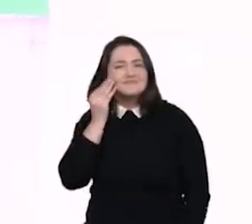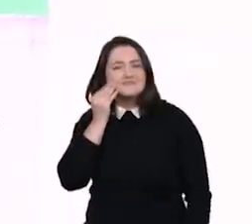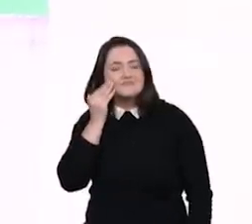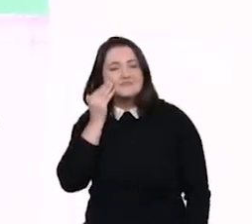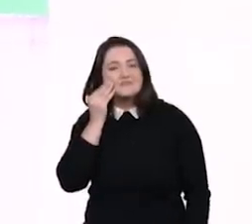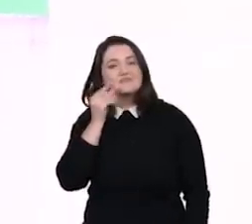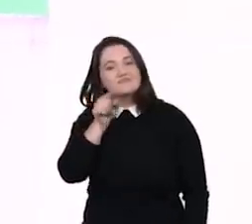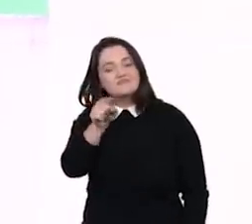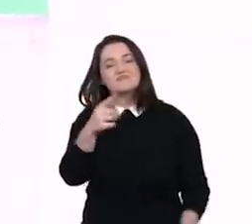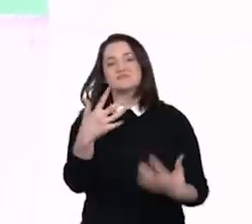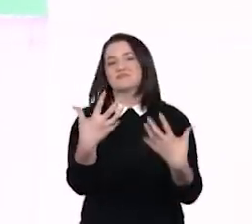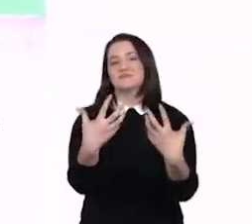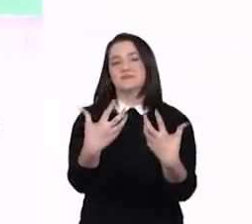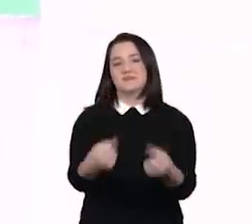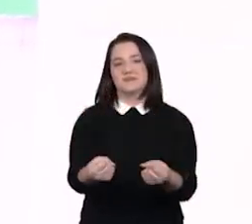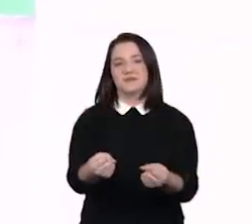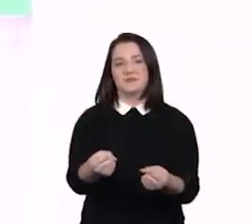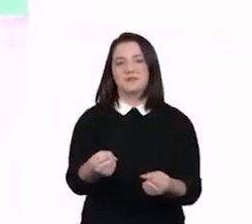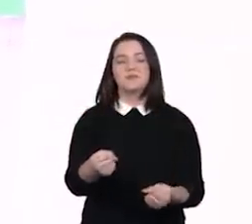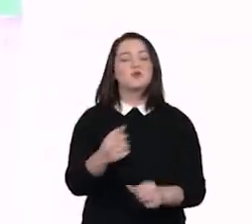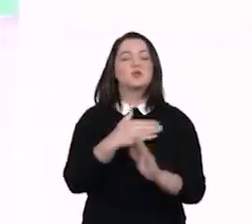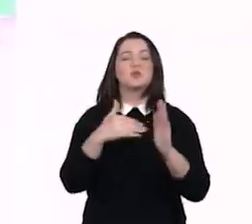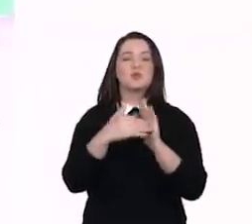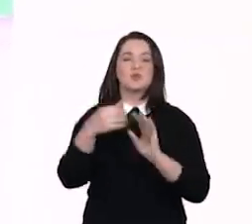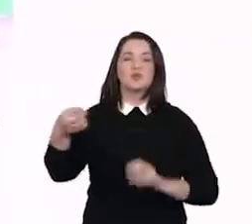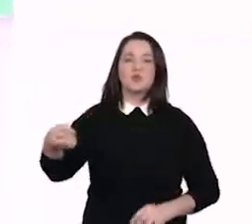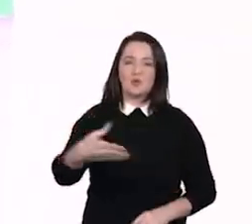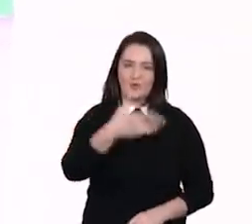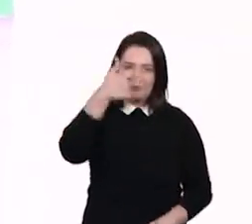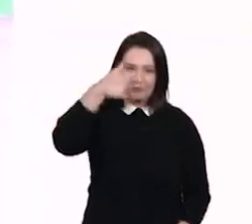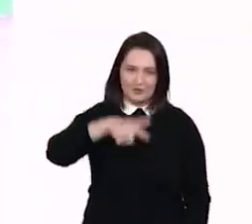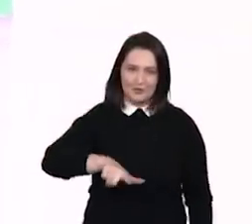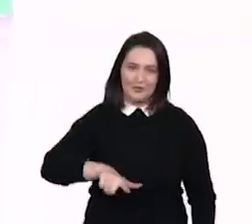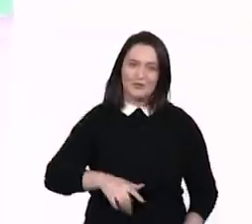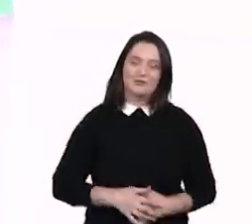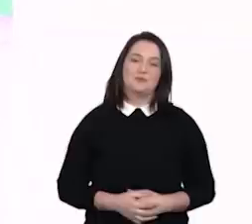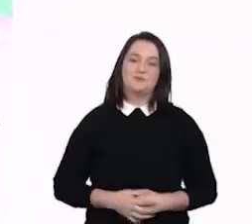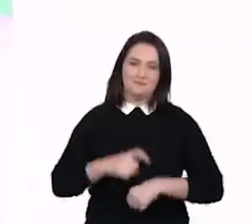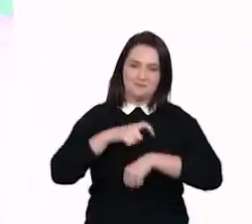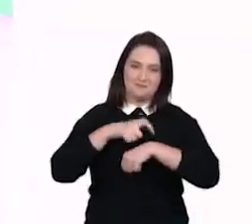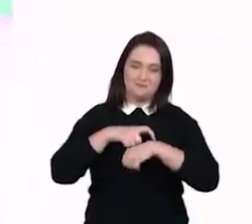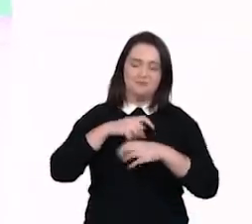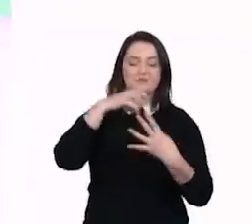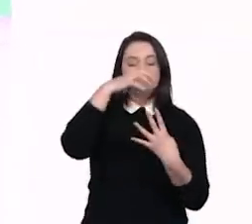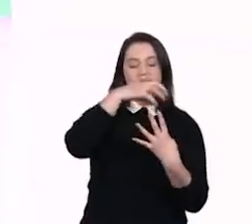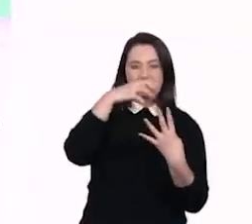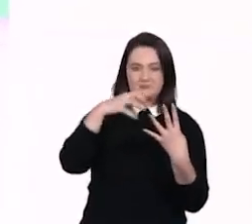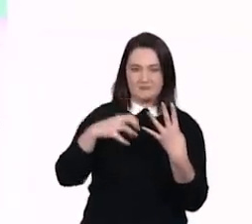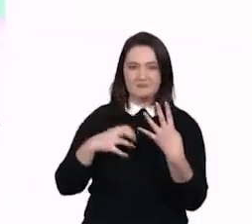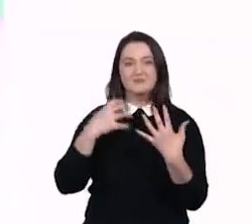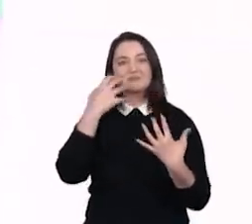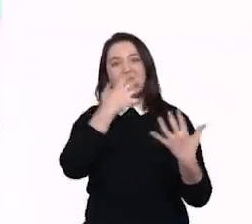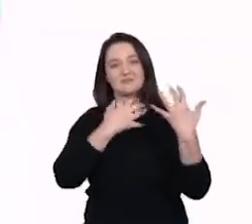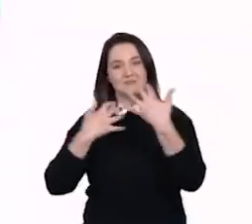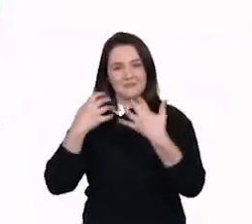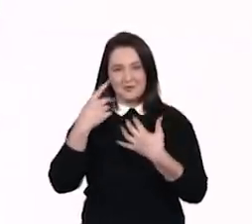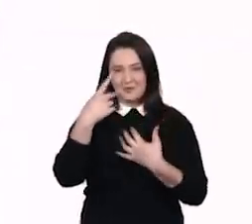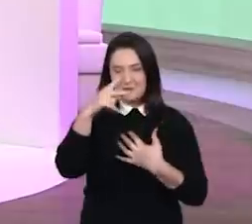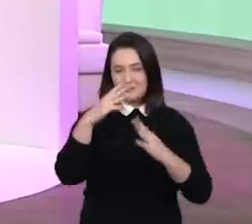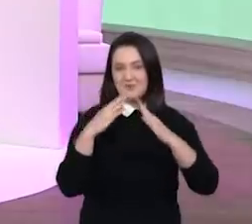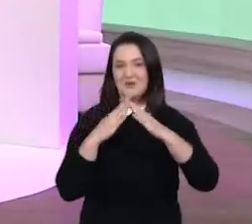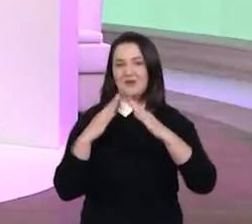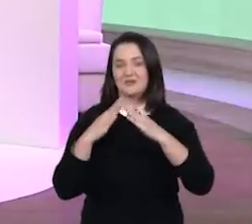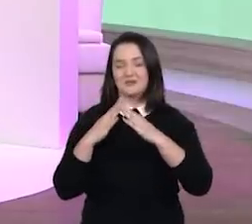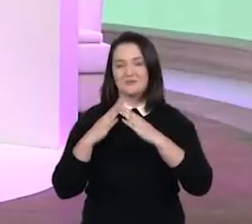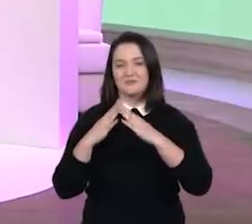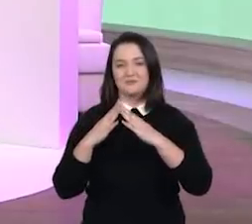e aceite que tudo será novo. Neste momento, o Quarteto Arautos do Rei cantará para a sua casa,